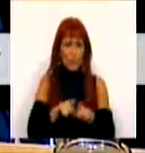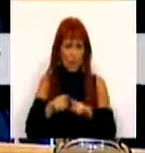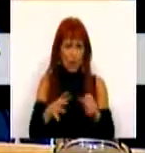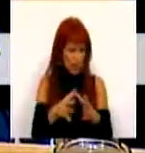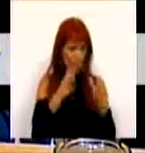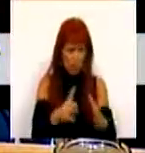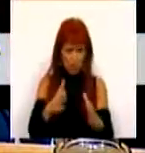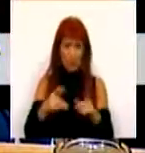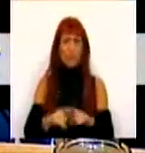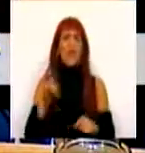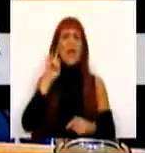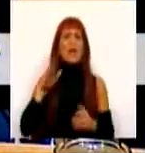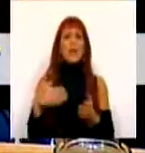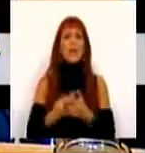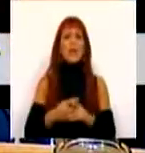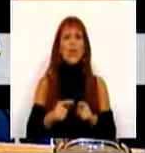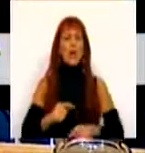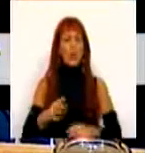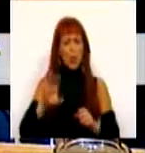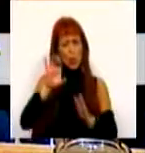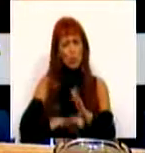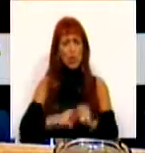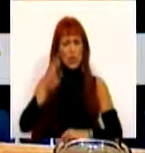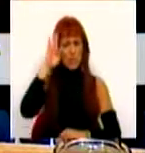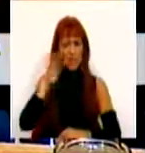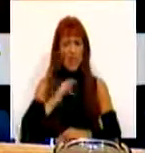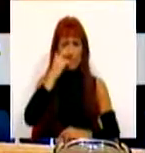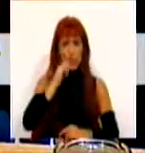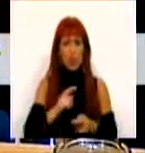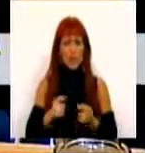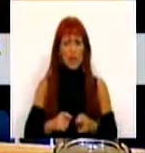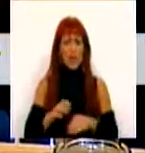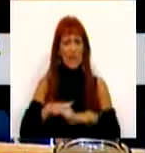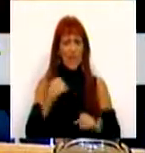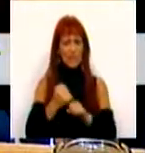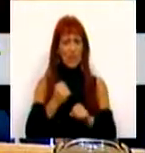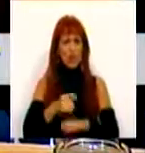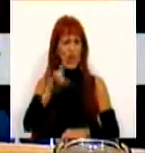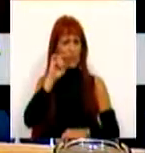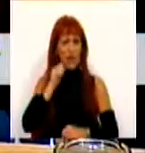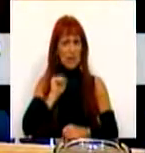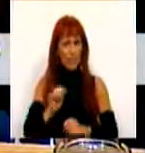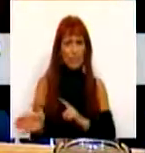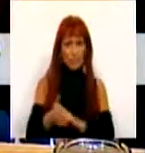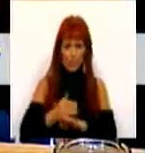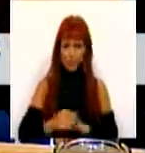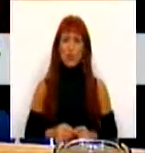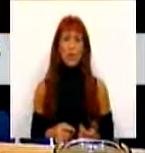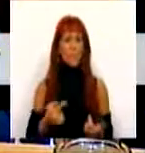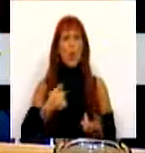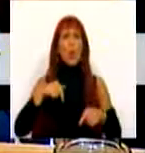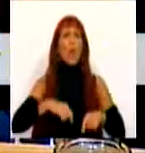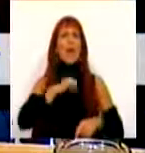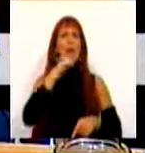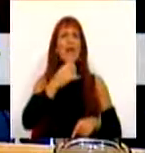deputados: a valorização da condição militar e as pessoas que exercem funções na defesa nacional. Não estou